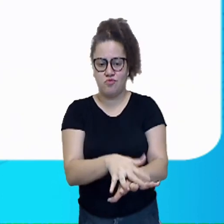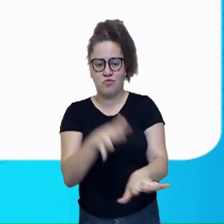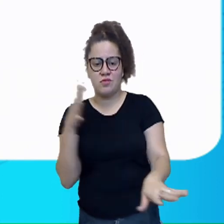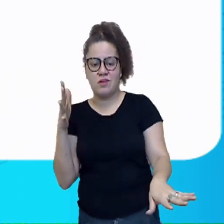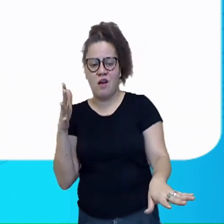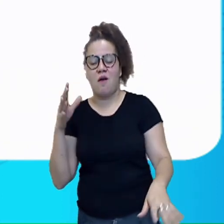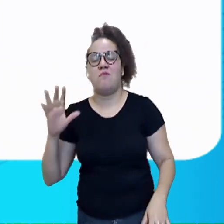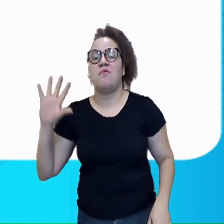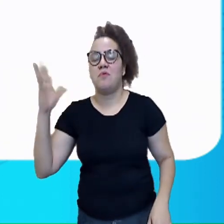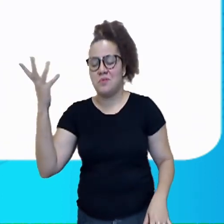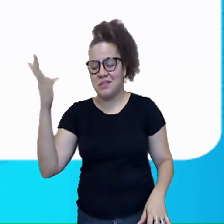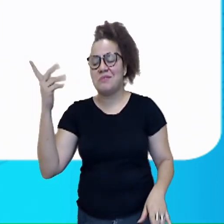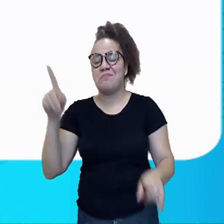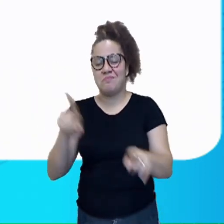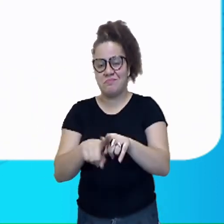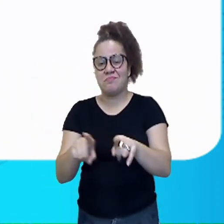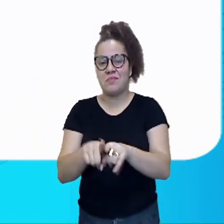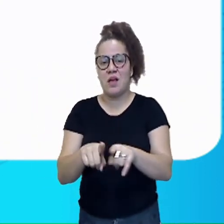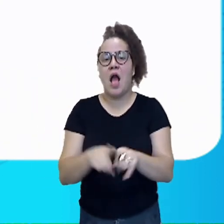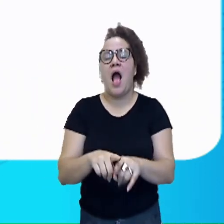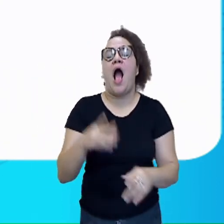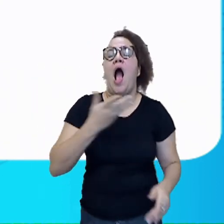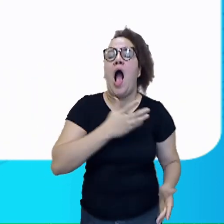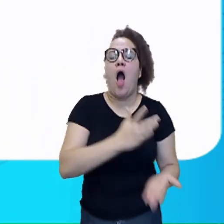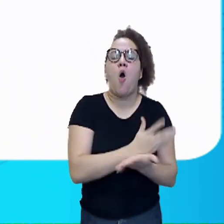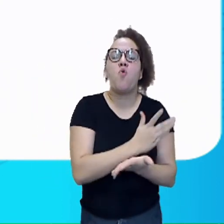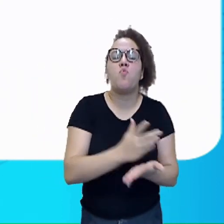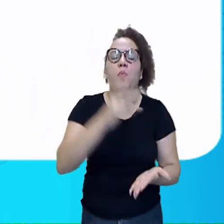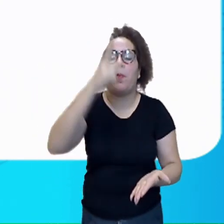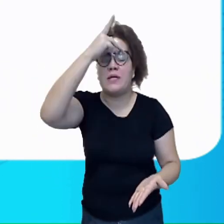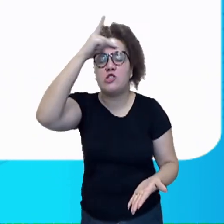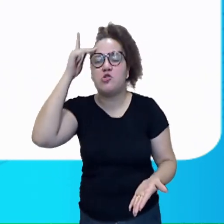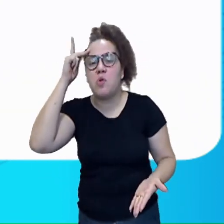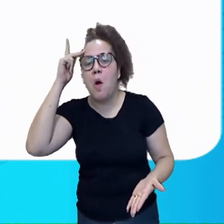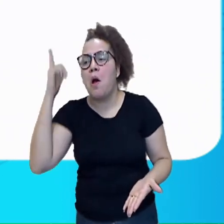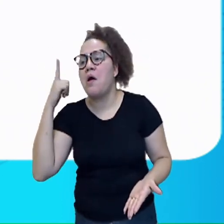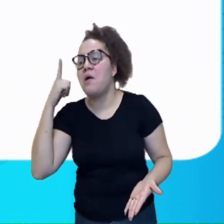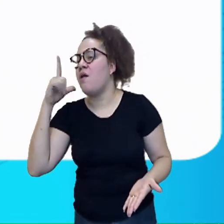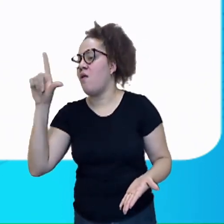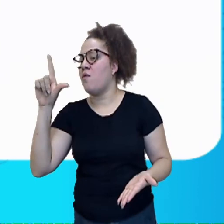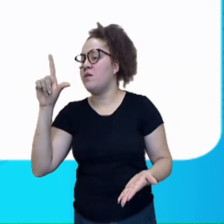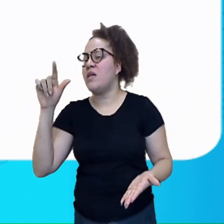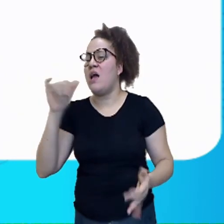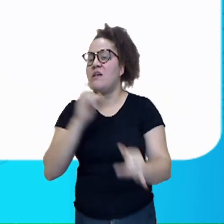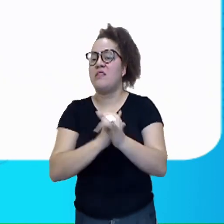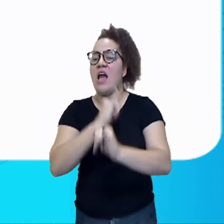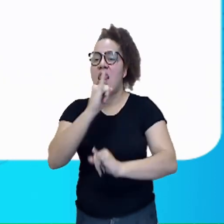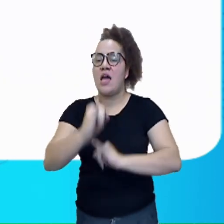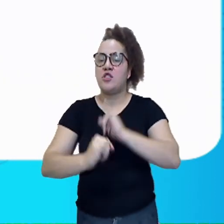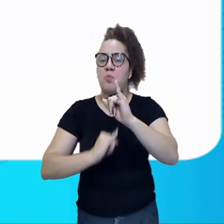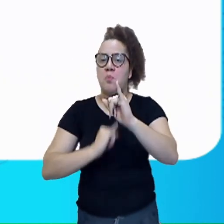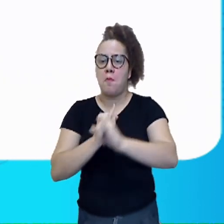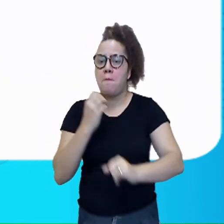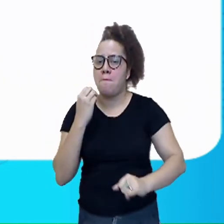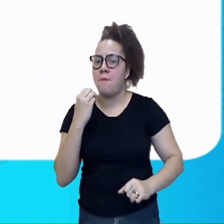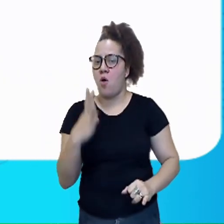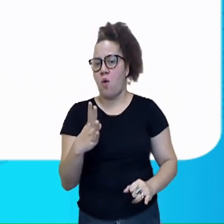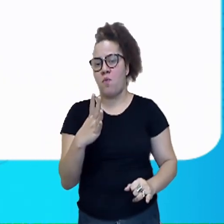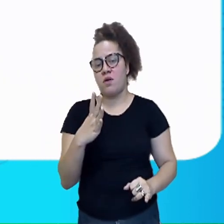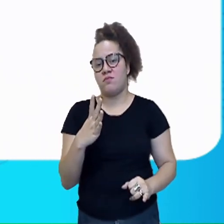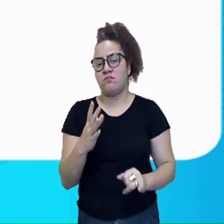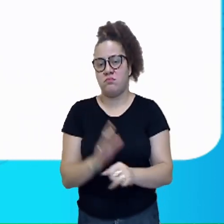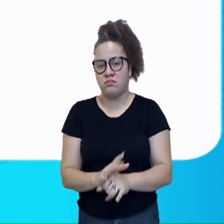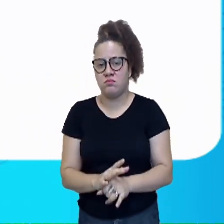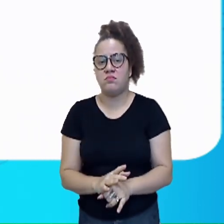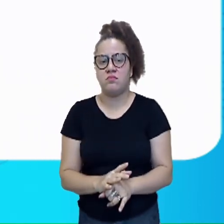bem maior, nós temos ainda pessoas que ainda não têm acesso à internet boa, né, com velocidade. Então, nós temos essa